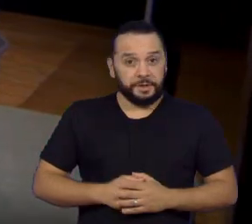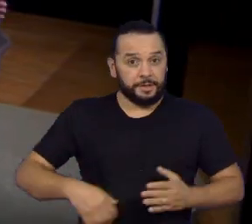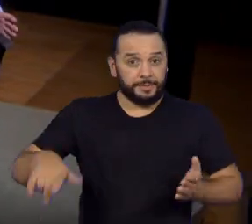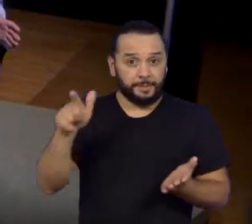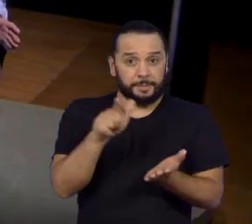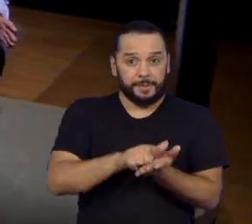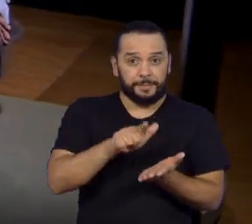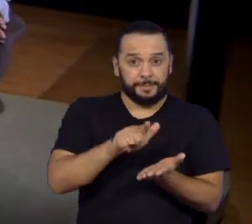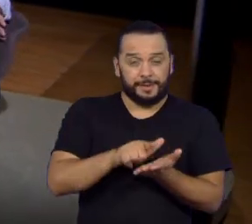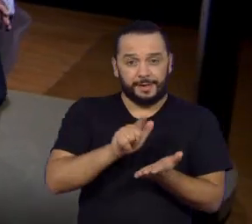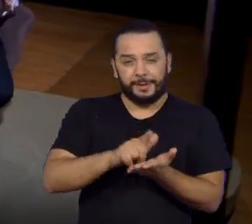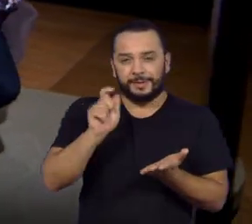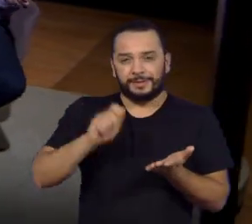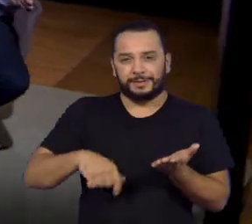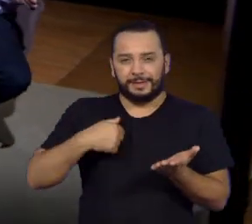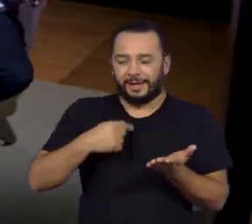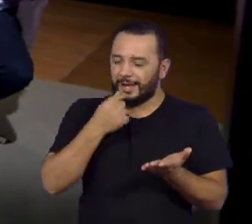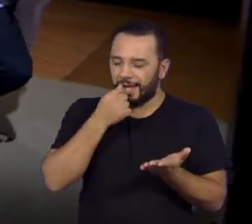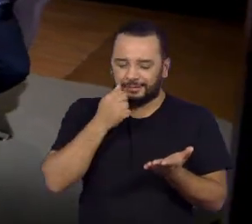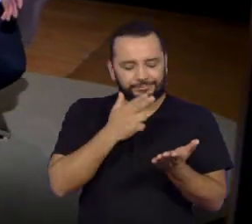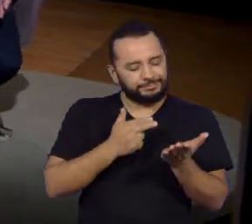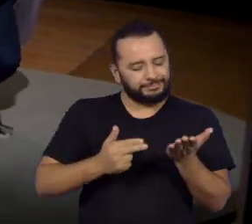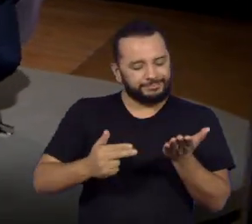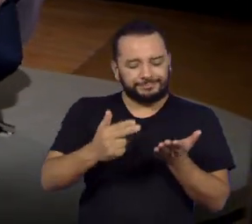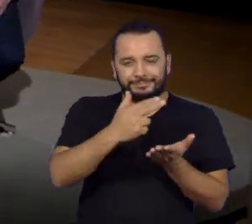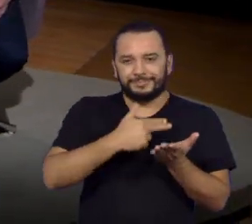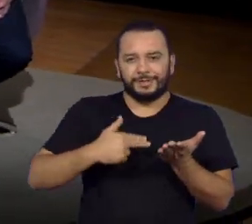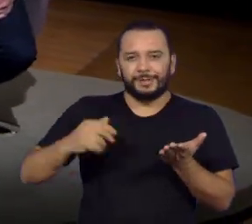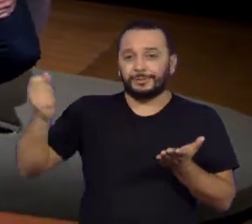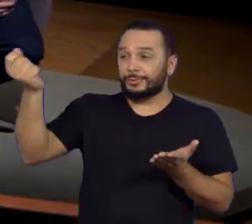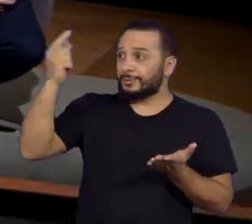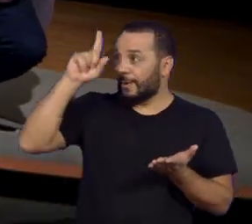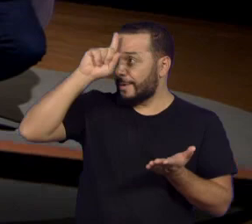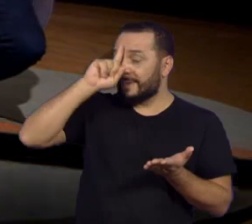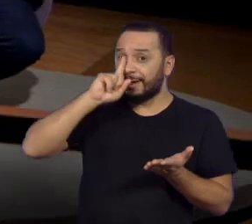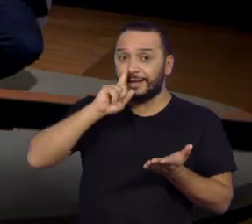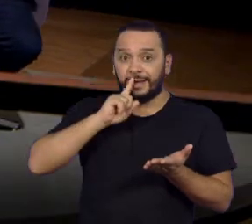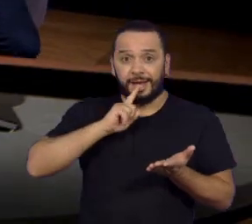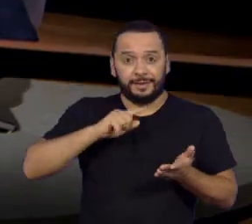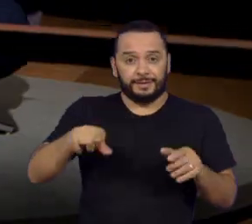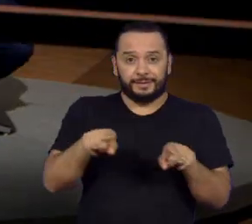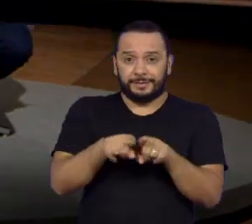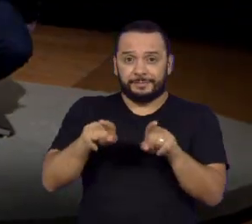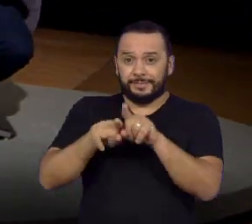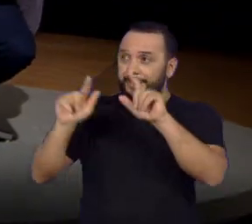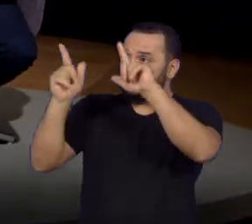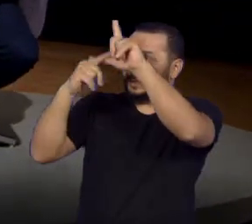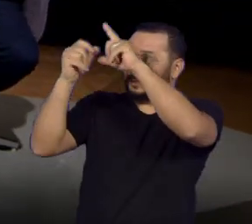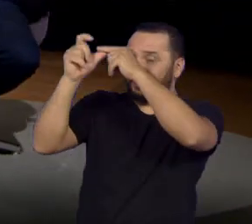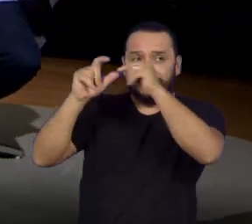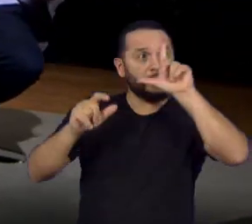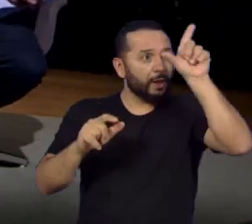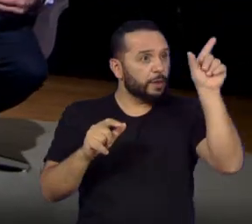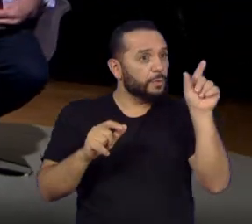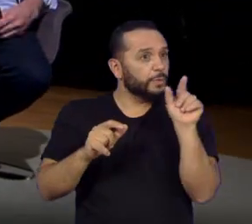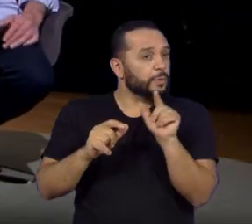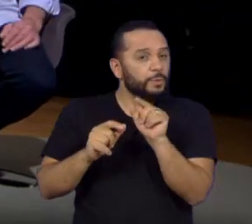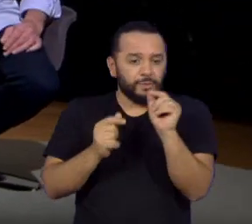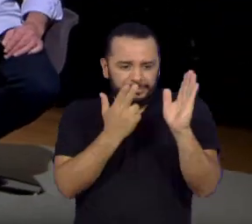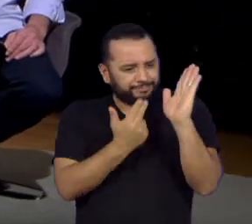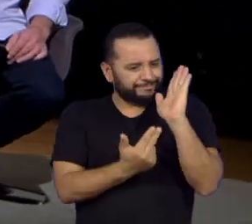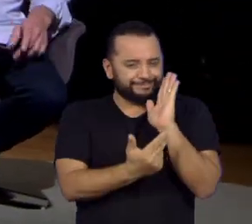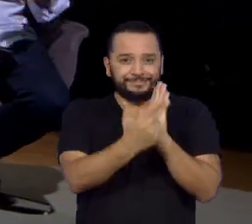Numa folha qualquer, ele desenha um sol amarelo, uma lua, uma estrela, e com 5 ou 6 retas ele pode fazer um castelo,